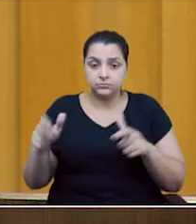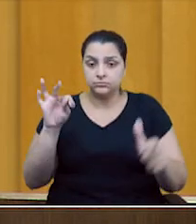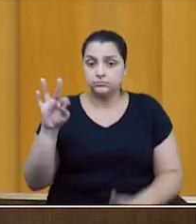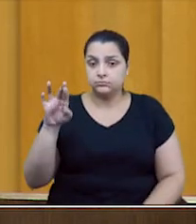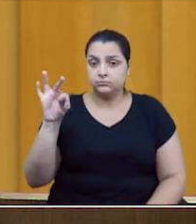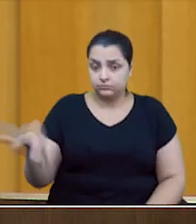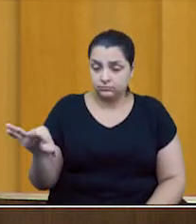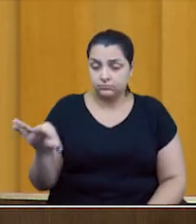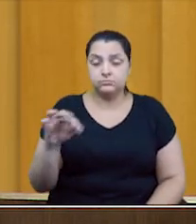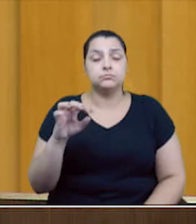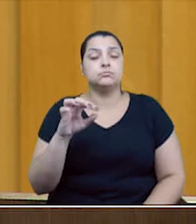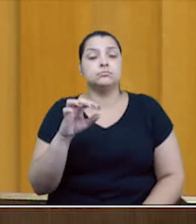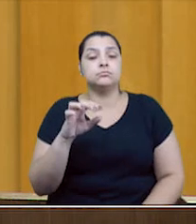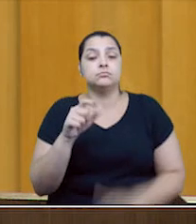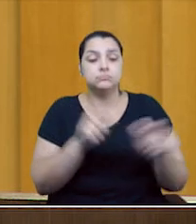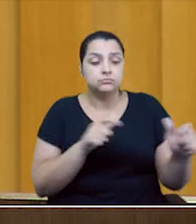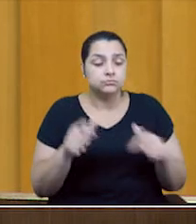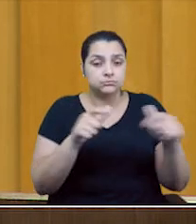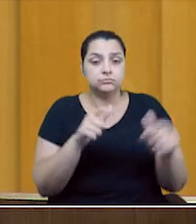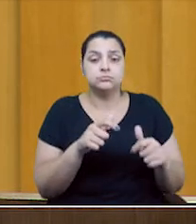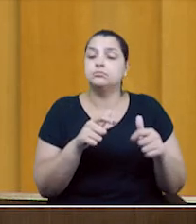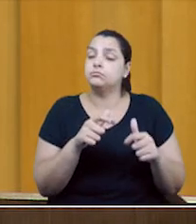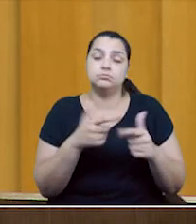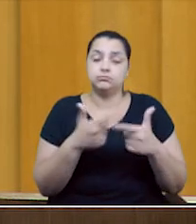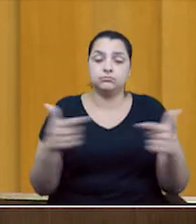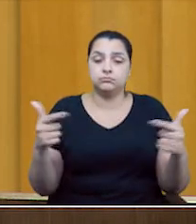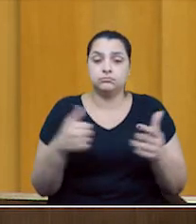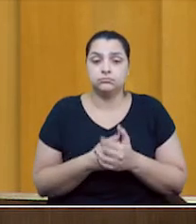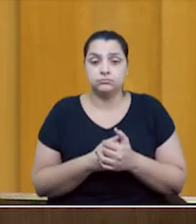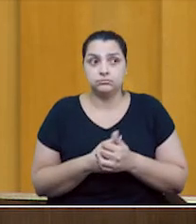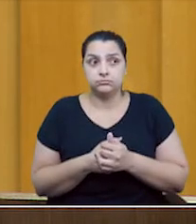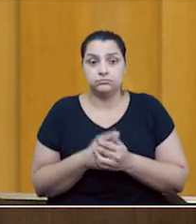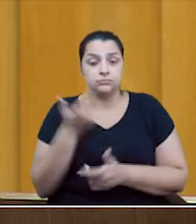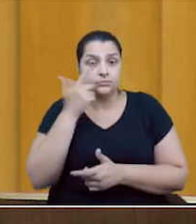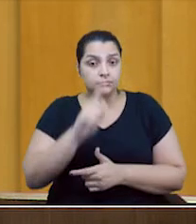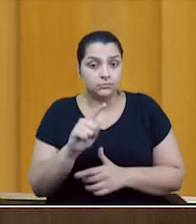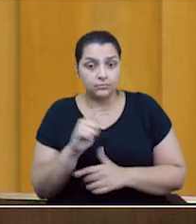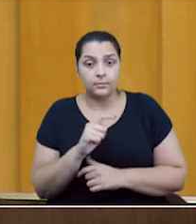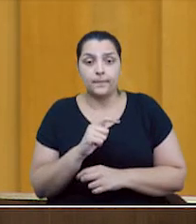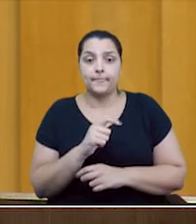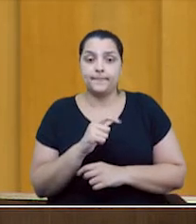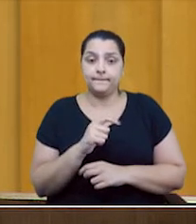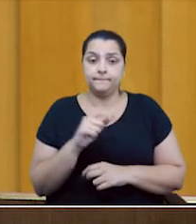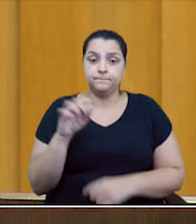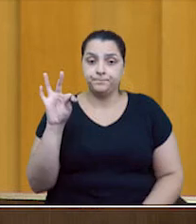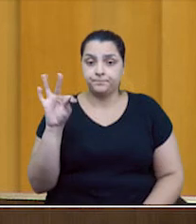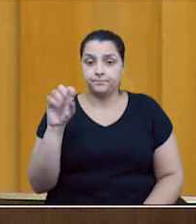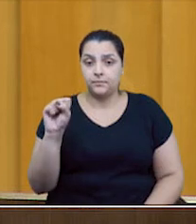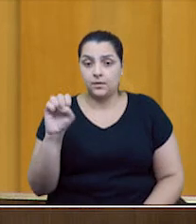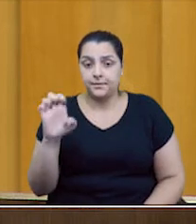Esse diagnóstico apontou que o Tribunal Superior do Trabalho, para garantir essa Tribunal Superior Eleitoral, para garantir